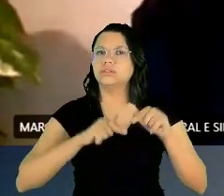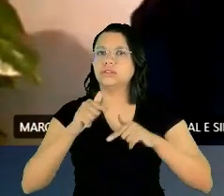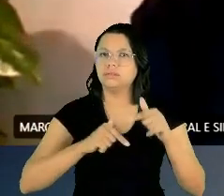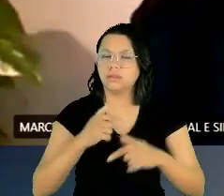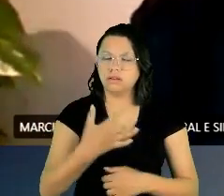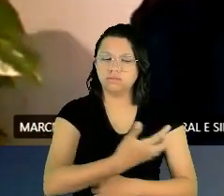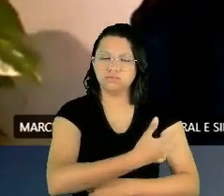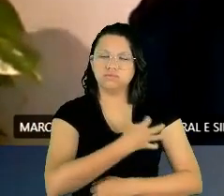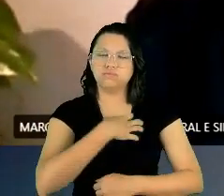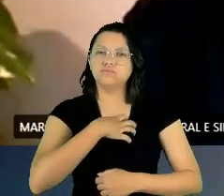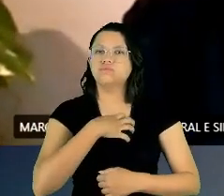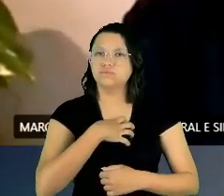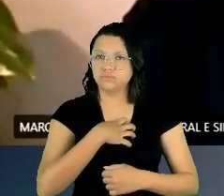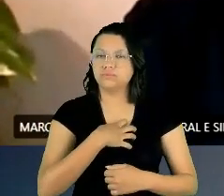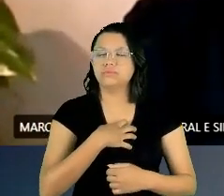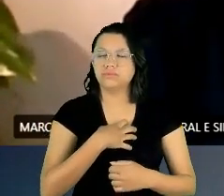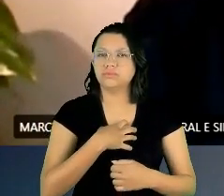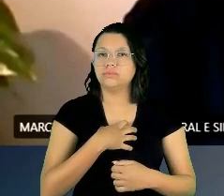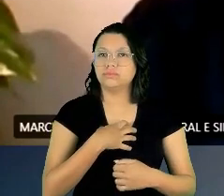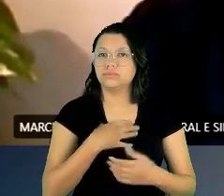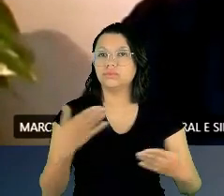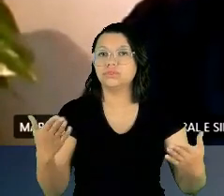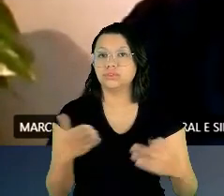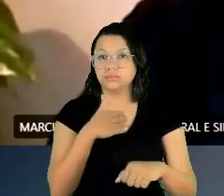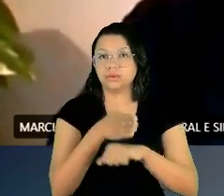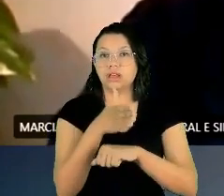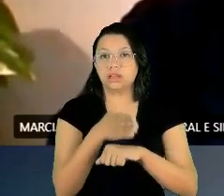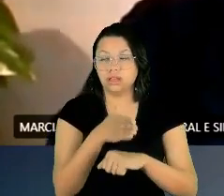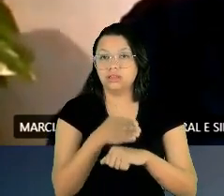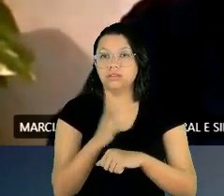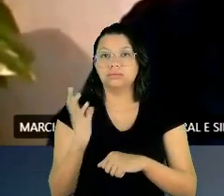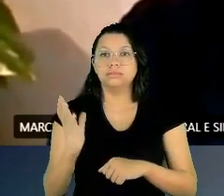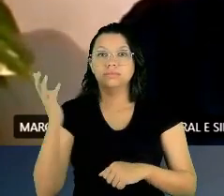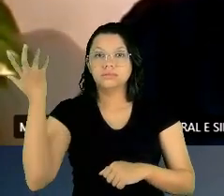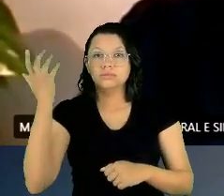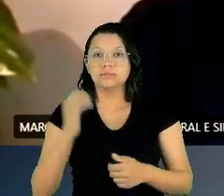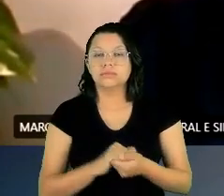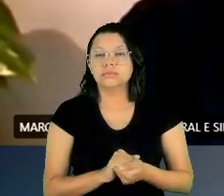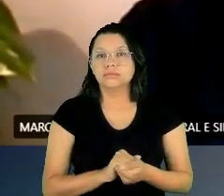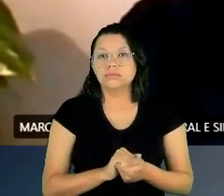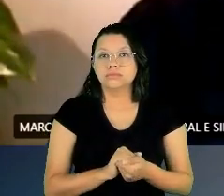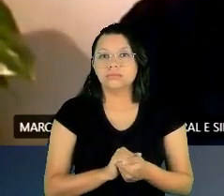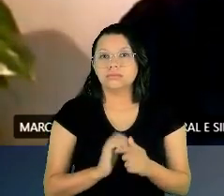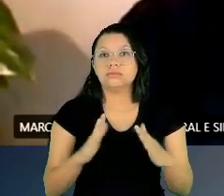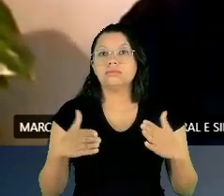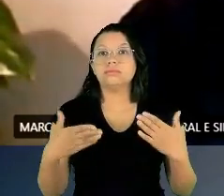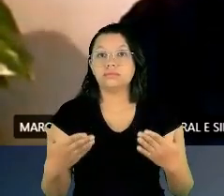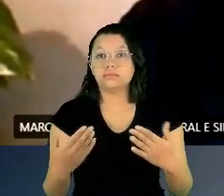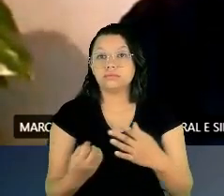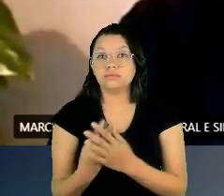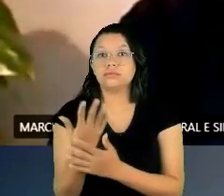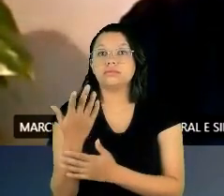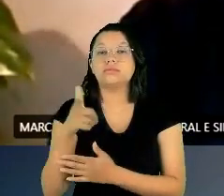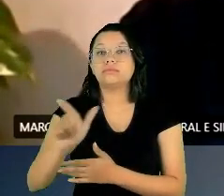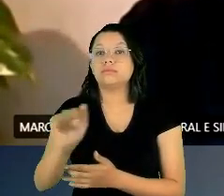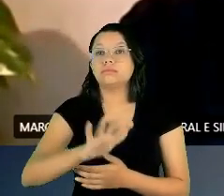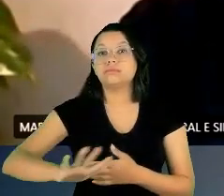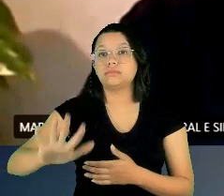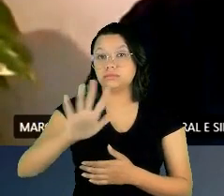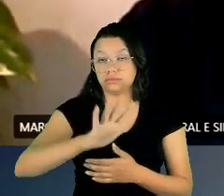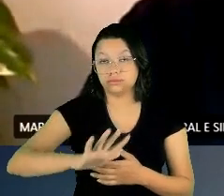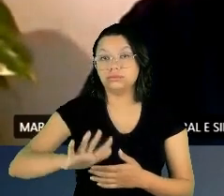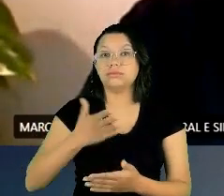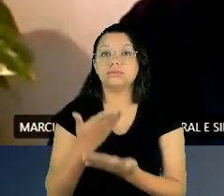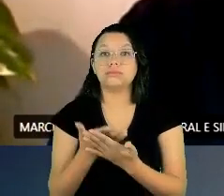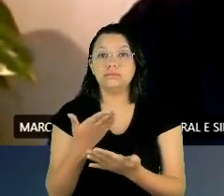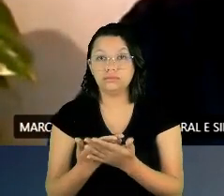regulação emocional, principalmente a ventromedial, e isso participa de tomar de decisão. E aí foi se criando